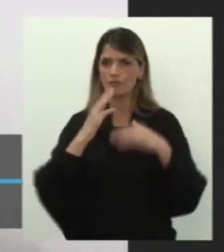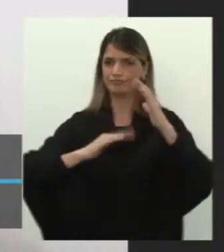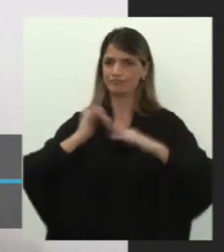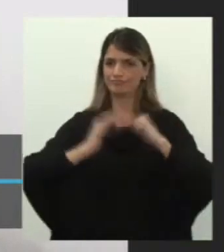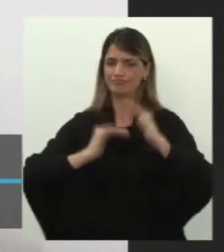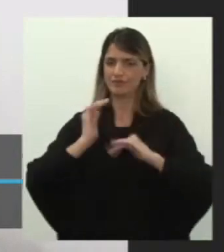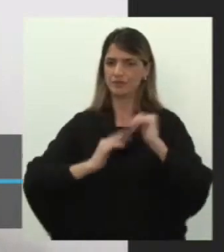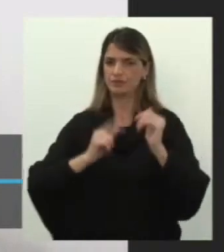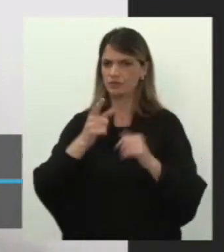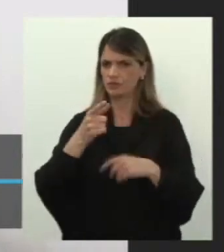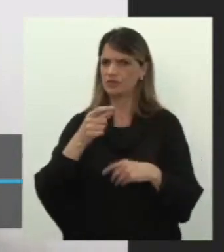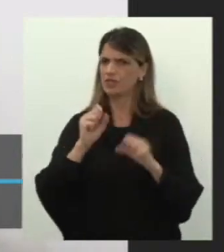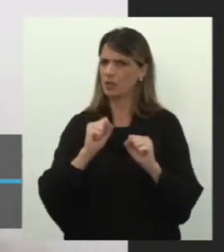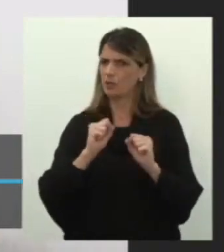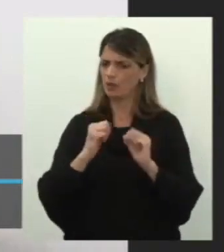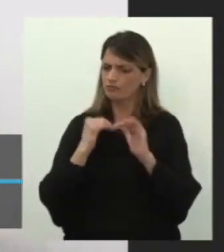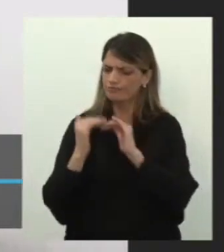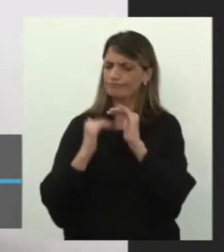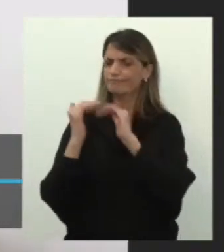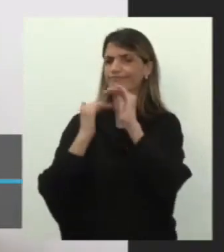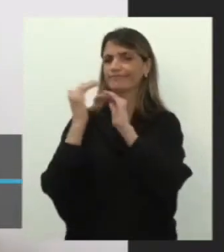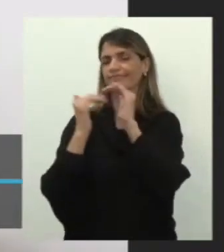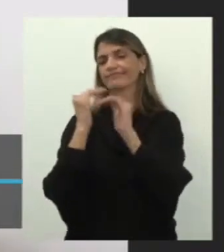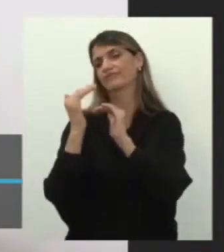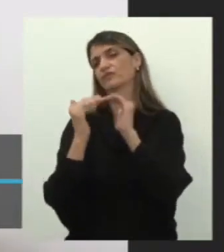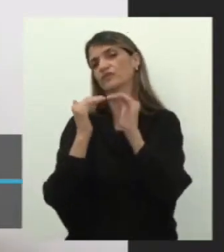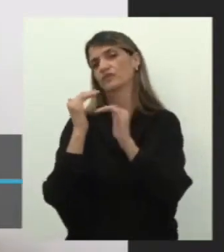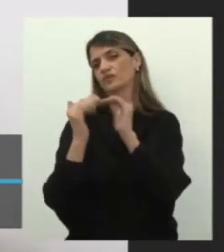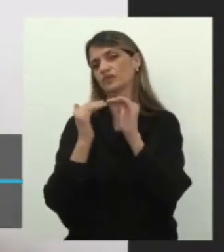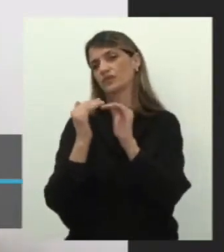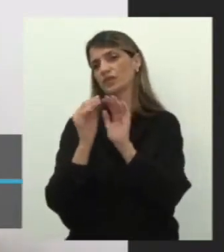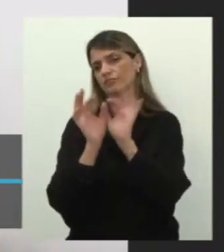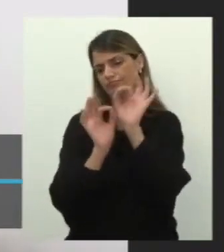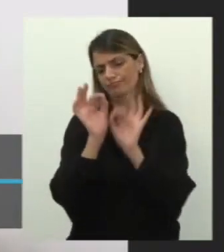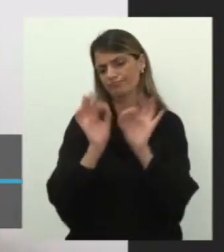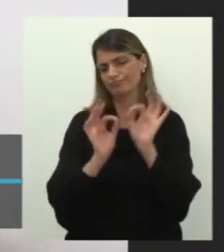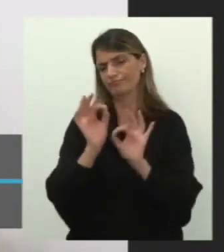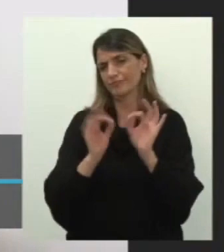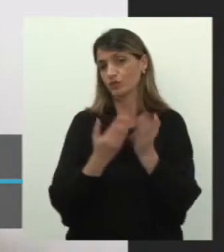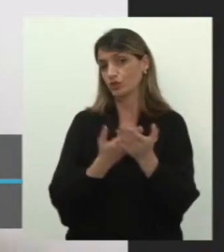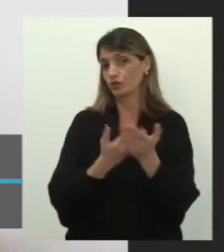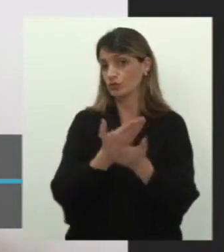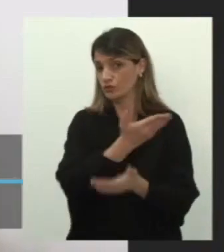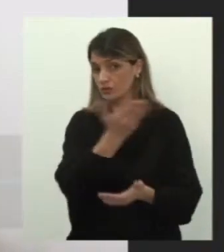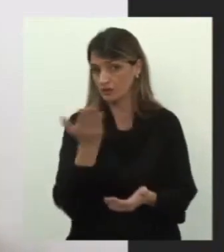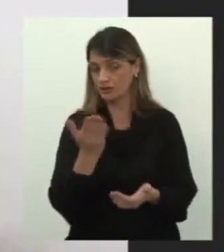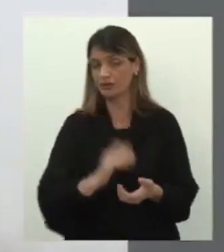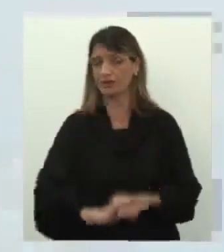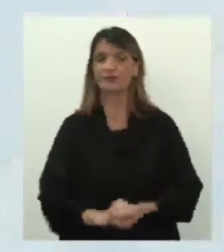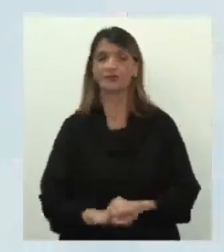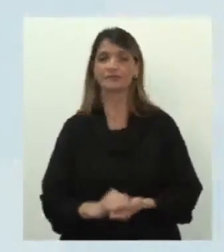vocês possam desenvolver no esboço de plano de aula. Por gentileza, pode colocar o